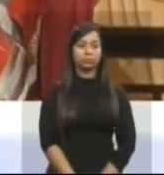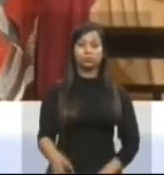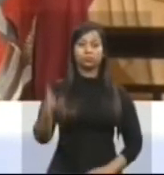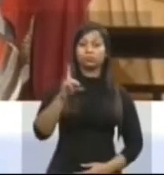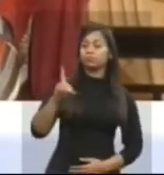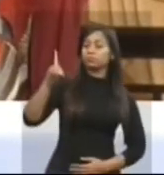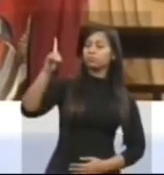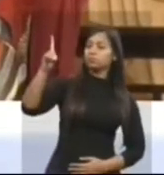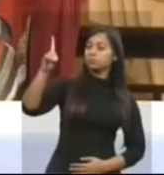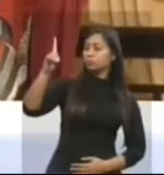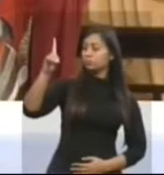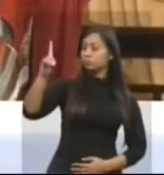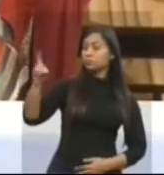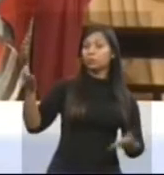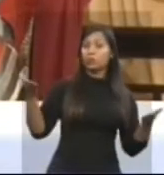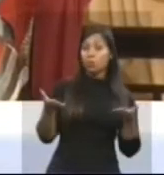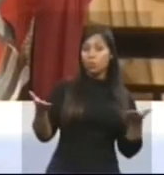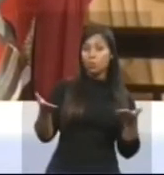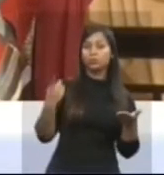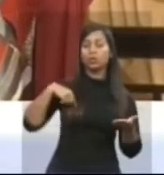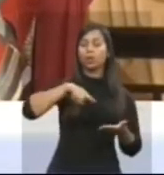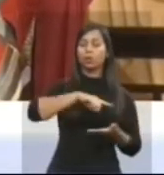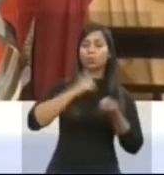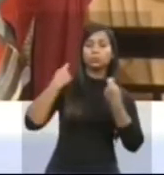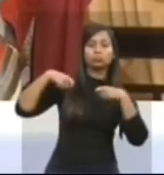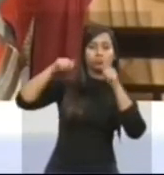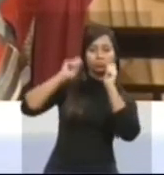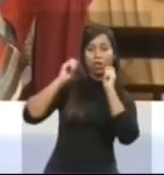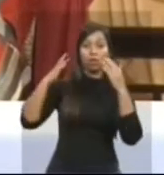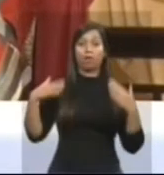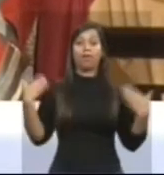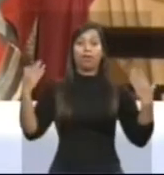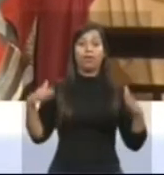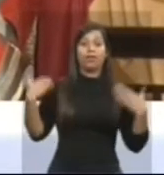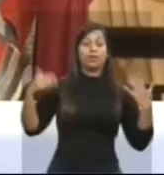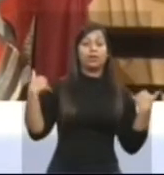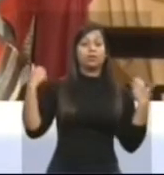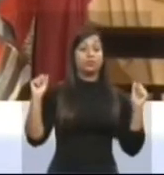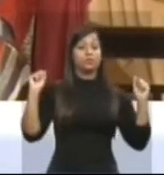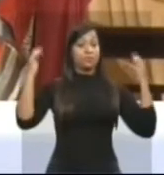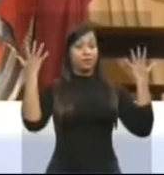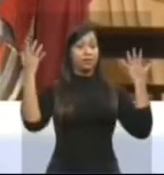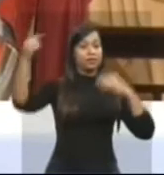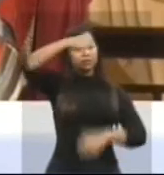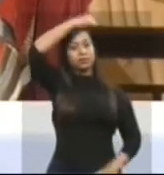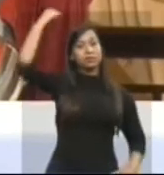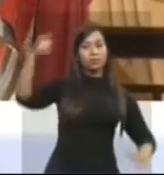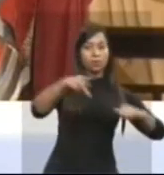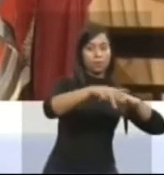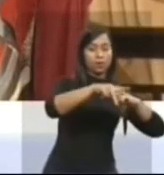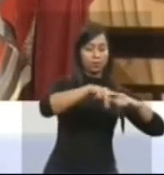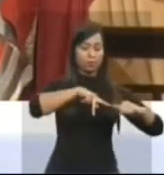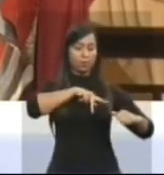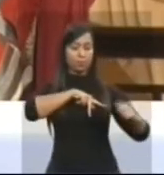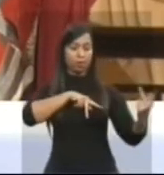Ó Deus, que hoje nos concedeis a alegria de festejar São Pedro e São